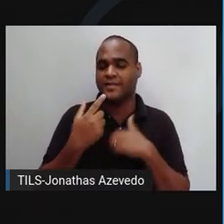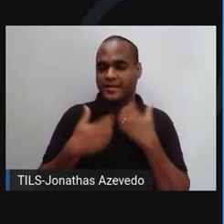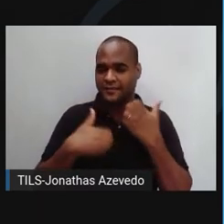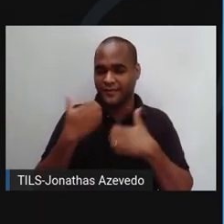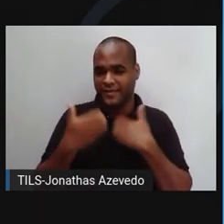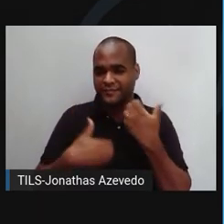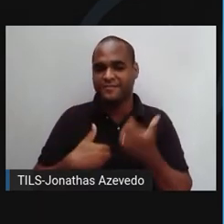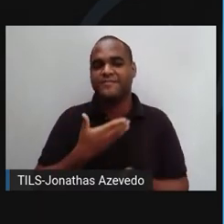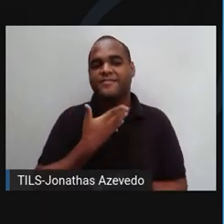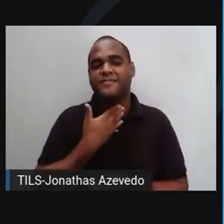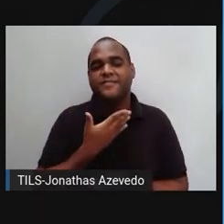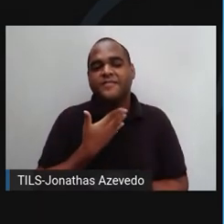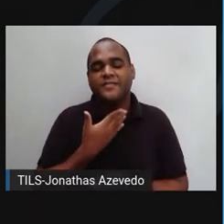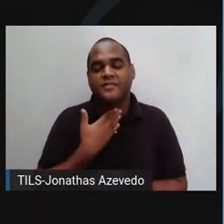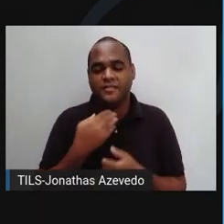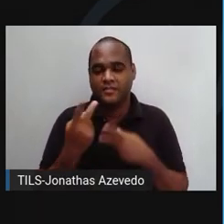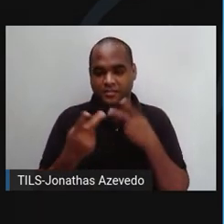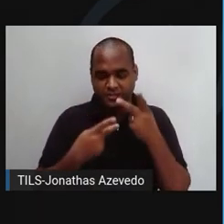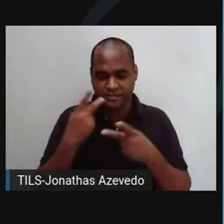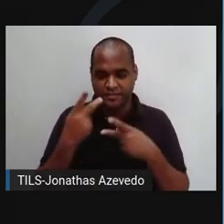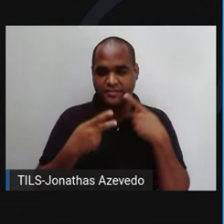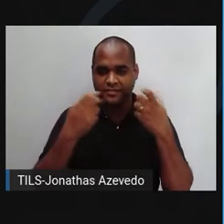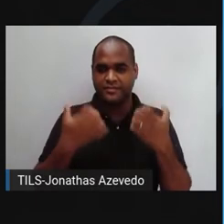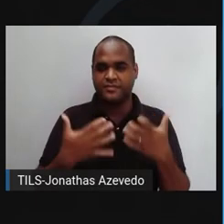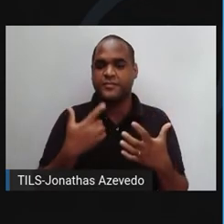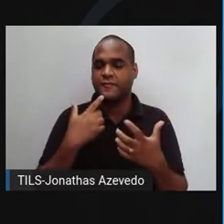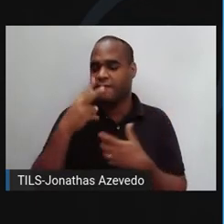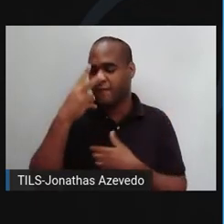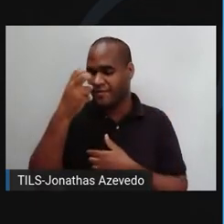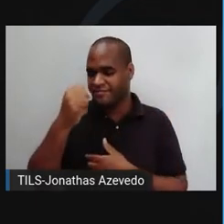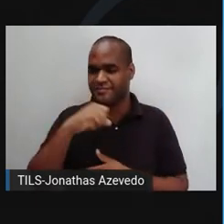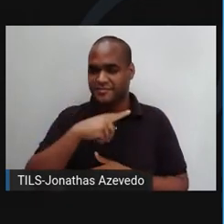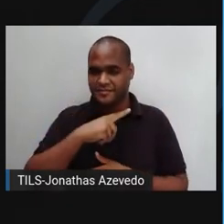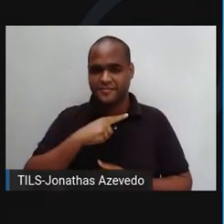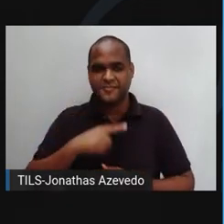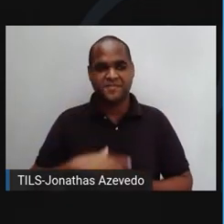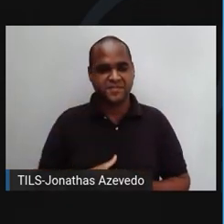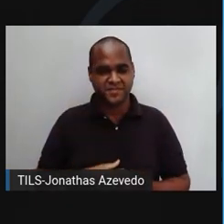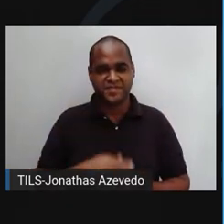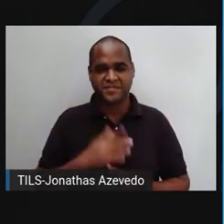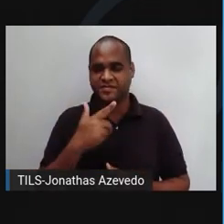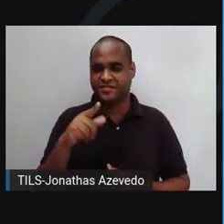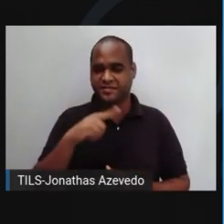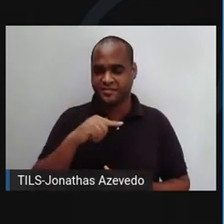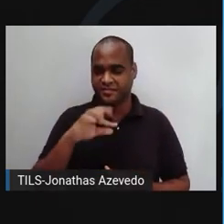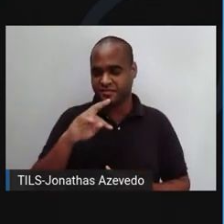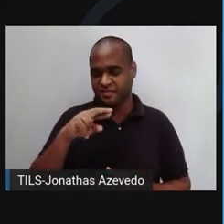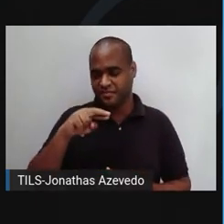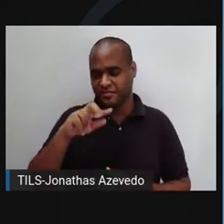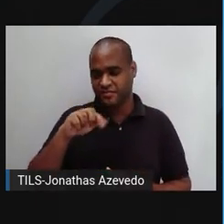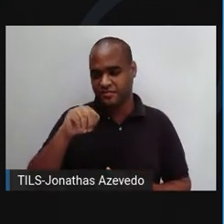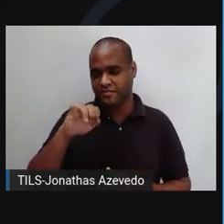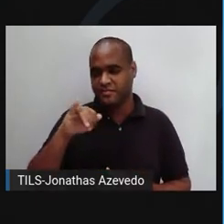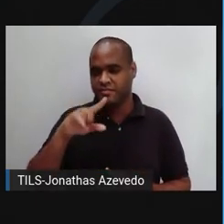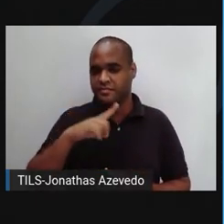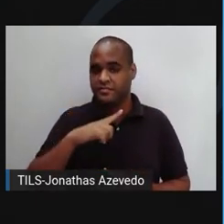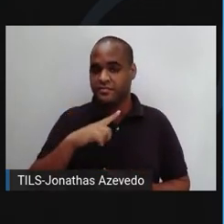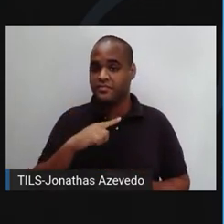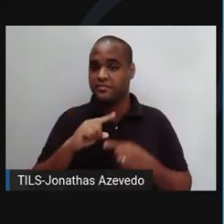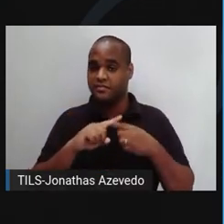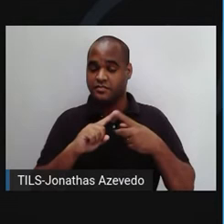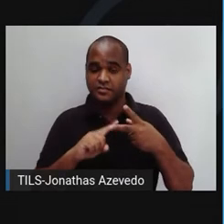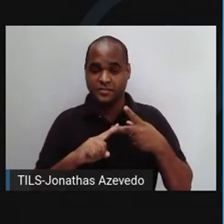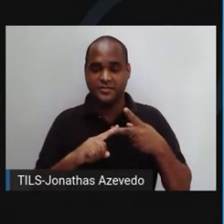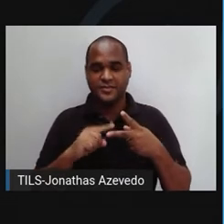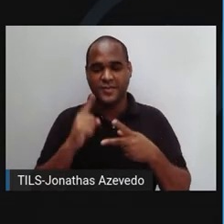que você fala e regulam a quantidade e força que o ar passa. Agora estamos indo para a traqueia. Ela tem o comprimento de dois tis